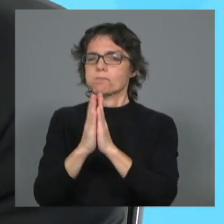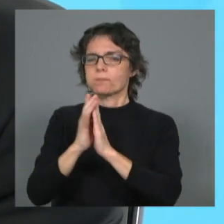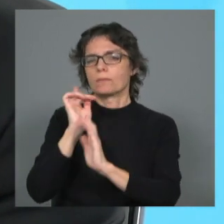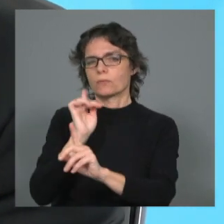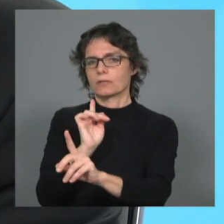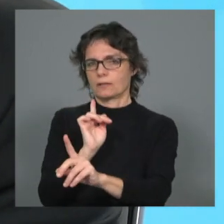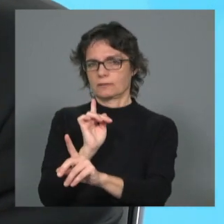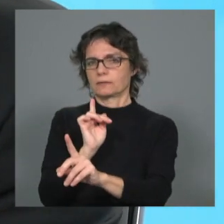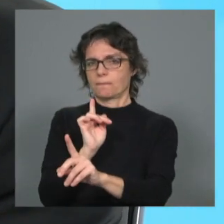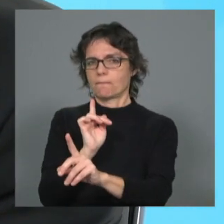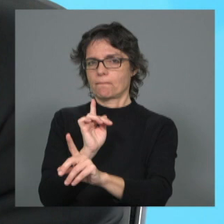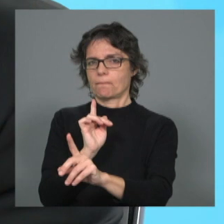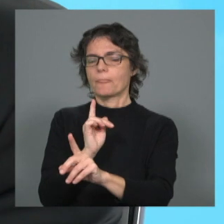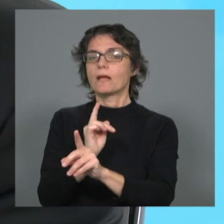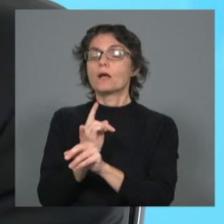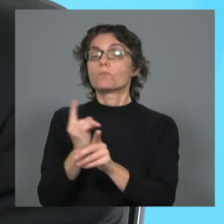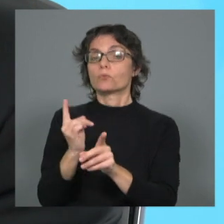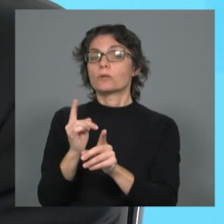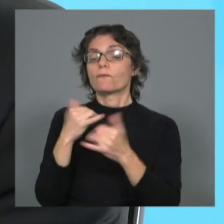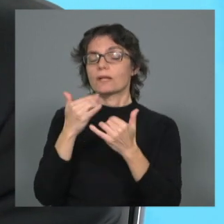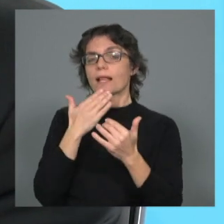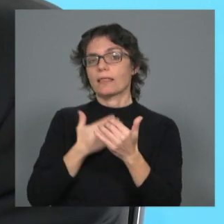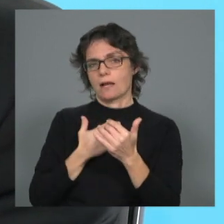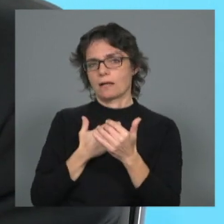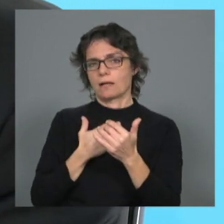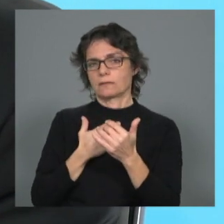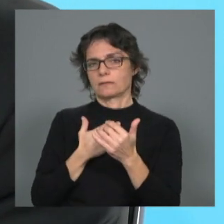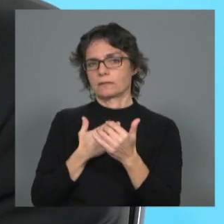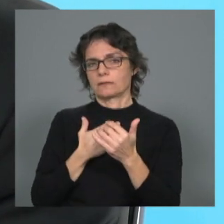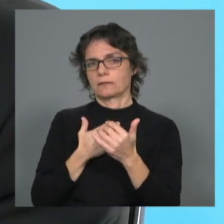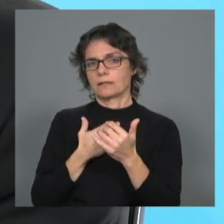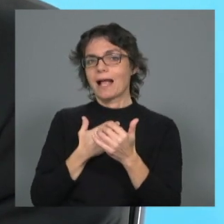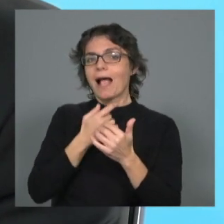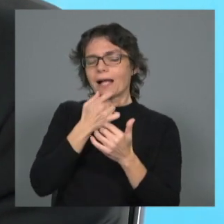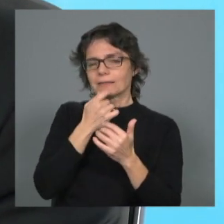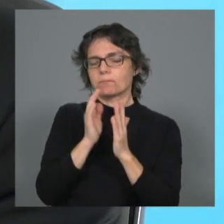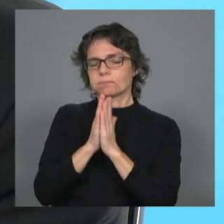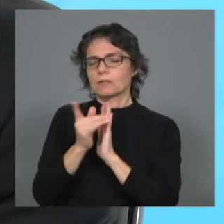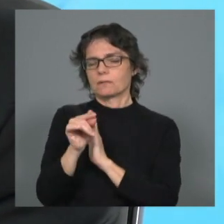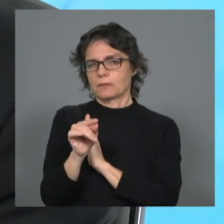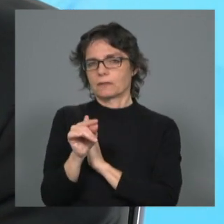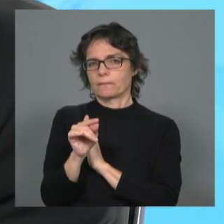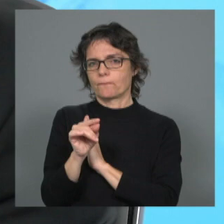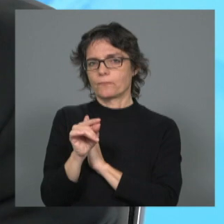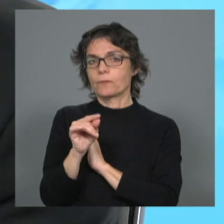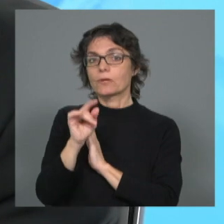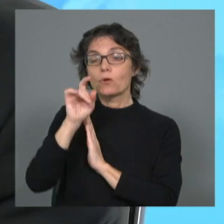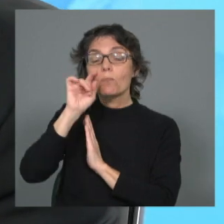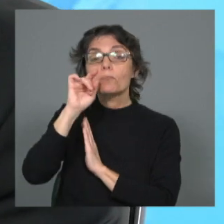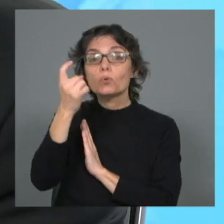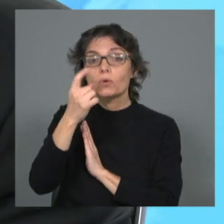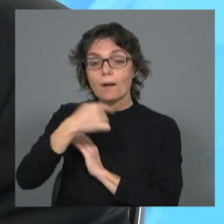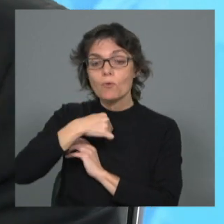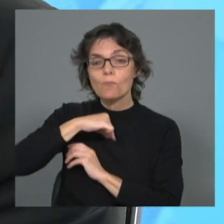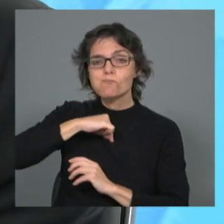superação para quê? Realmente para sermos felizes, mas também e Manuel Sérgio refere isso, para também irmos ao encontro de Deus. E, portanto, há